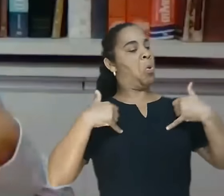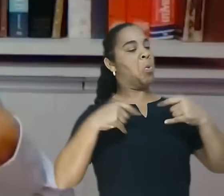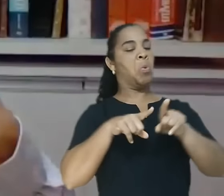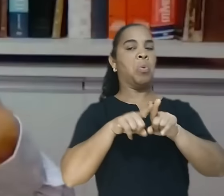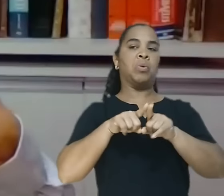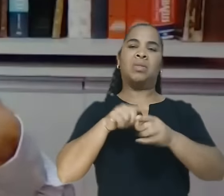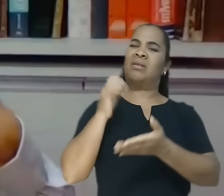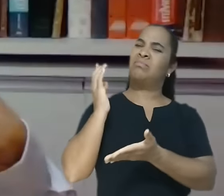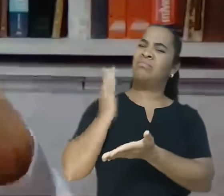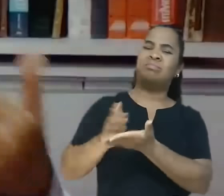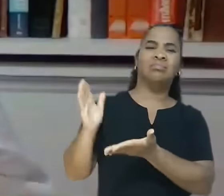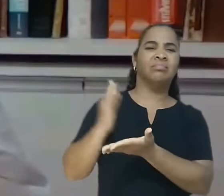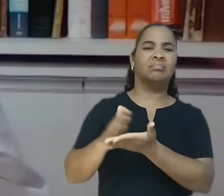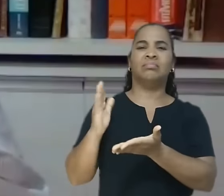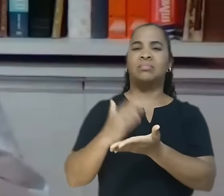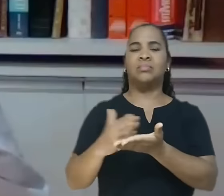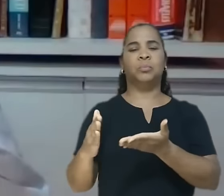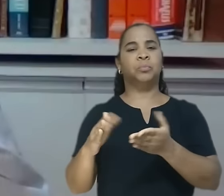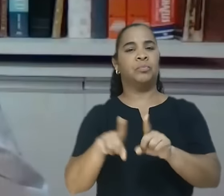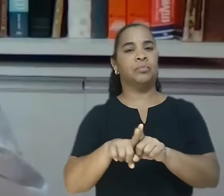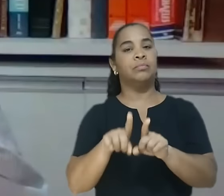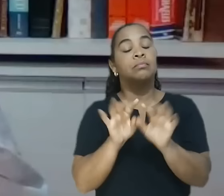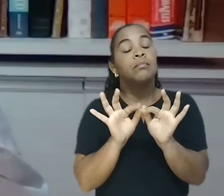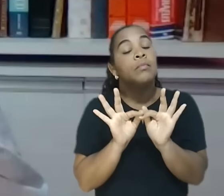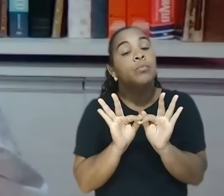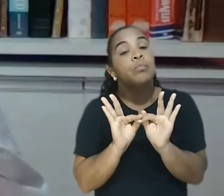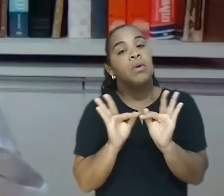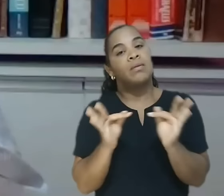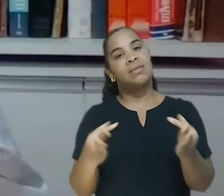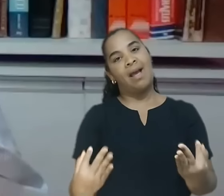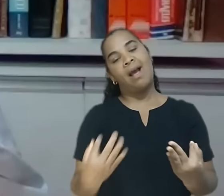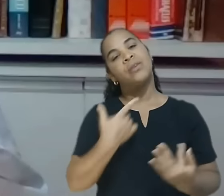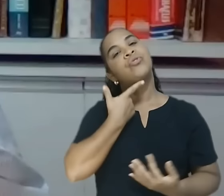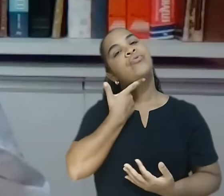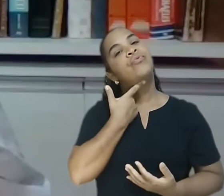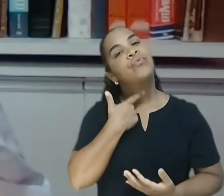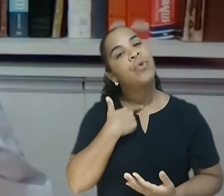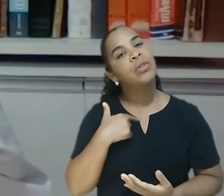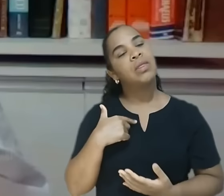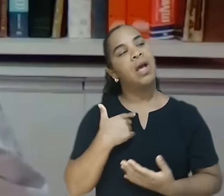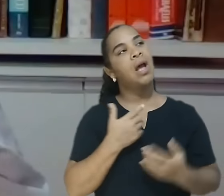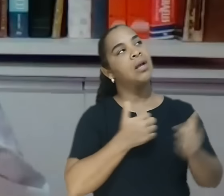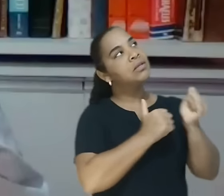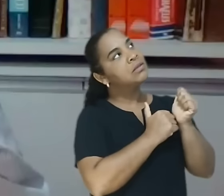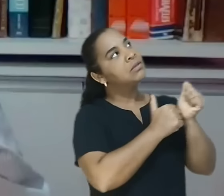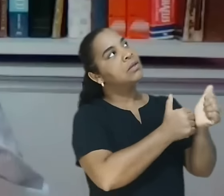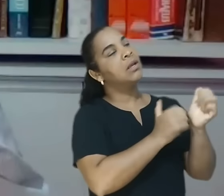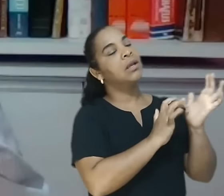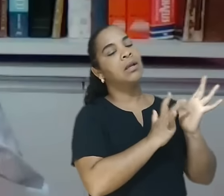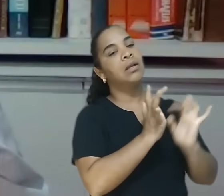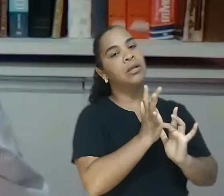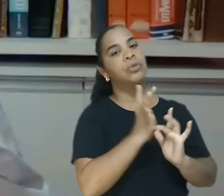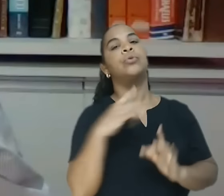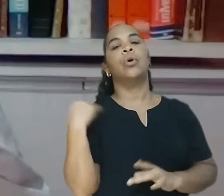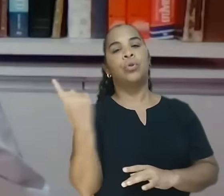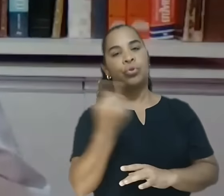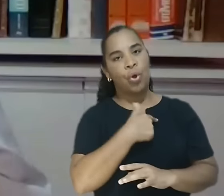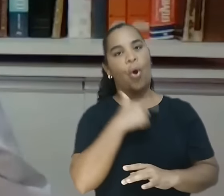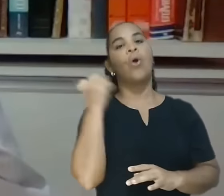cultivo Da nossa humildade E da nossa vontade De servir ao Cristo A gente vai ter sempre Muitas